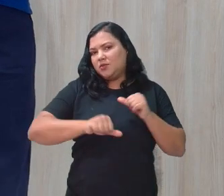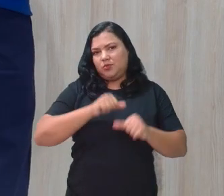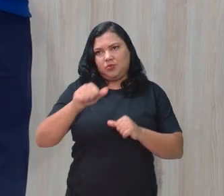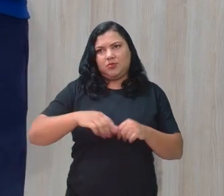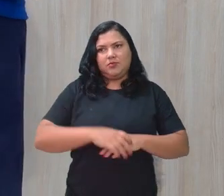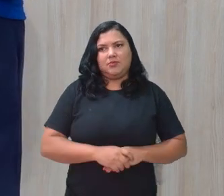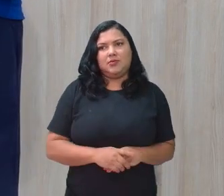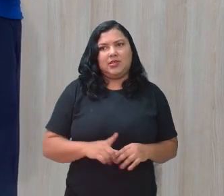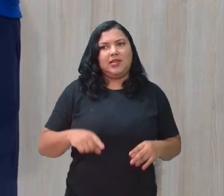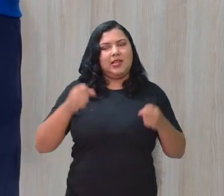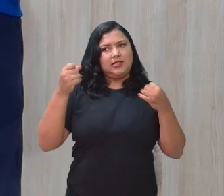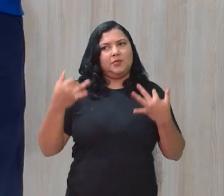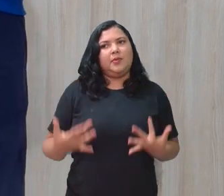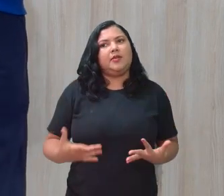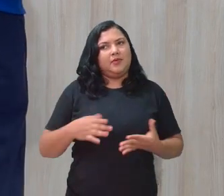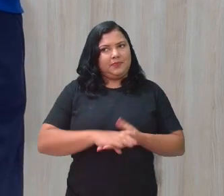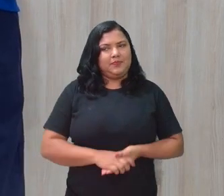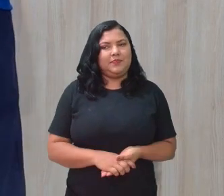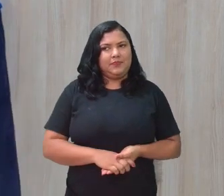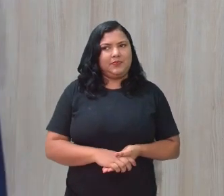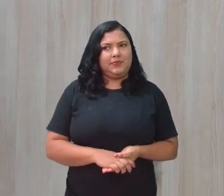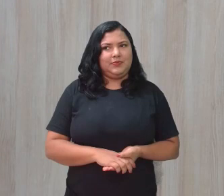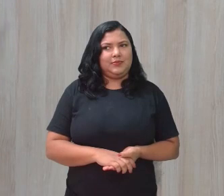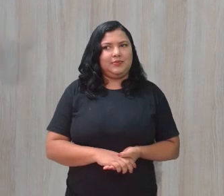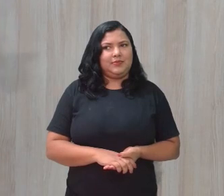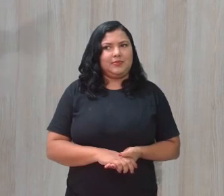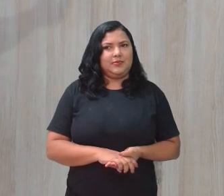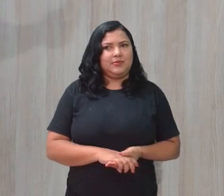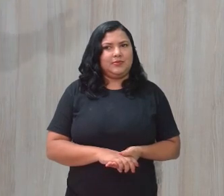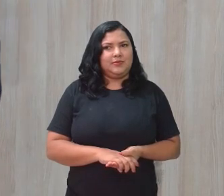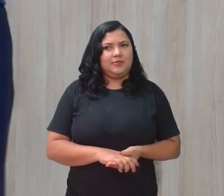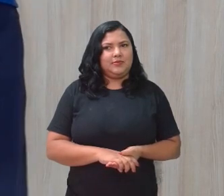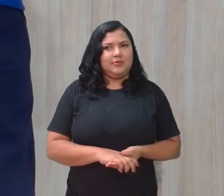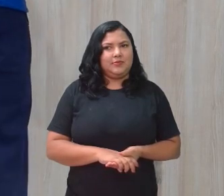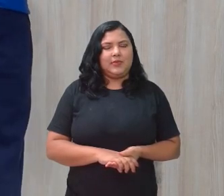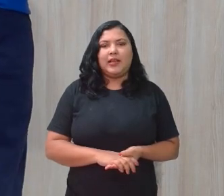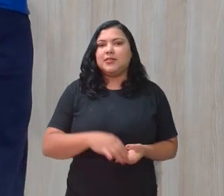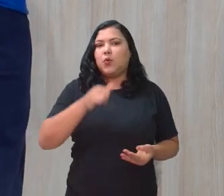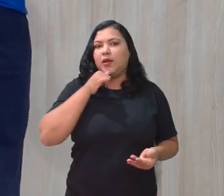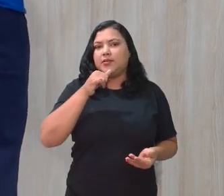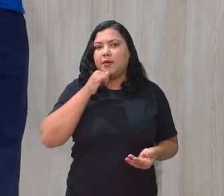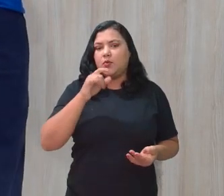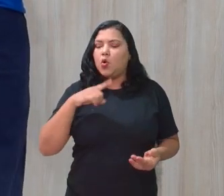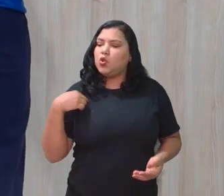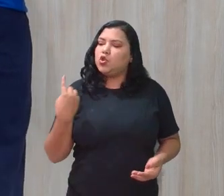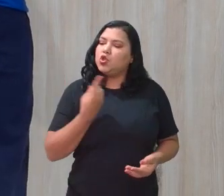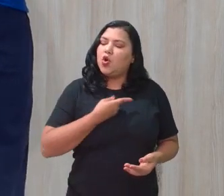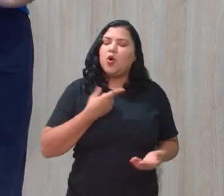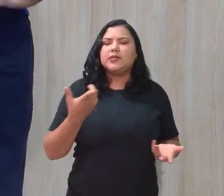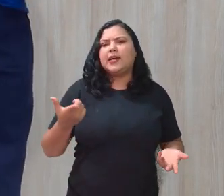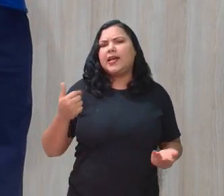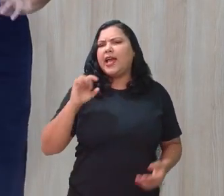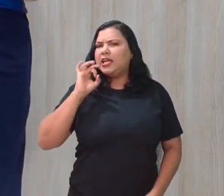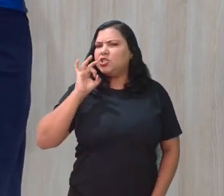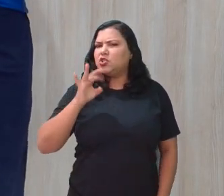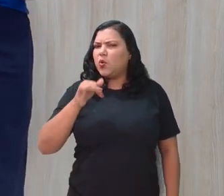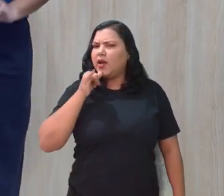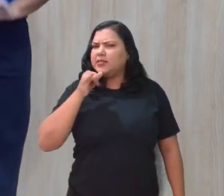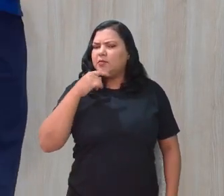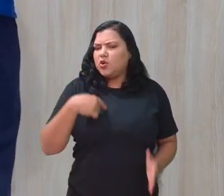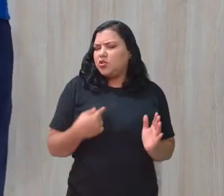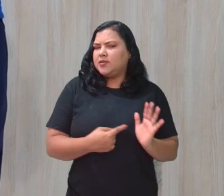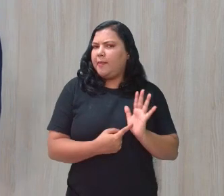aí ele vai questionar, isso, a essência de nós. Será que nós somos somente o que